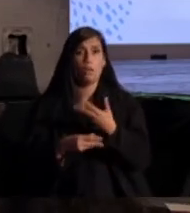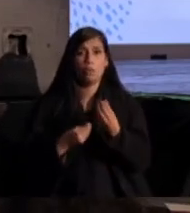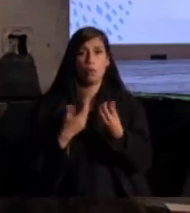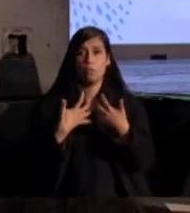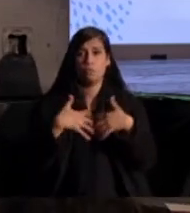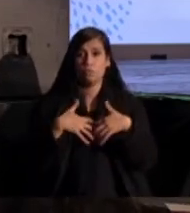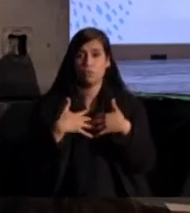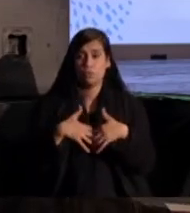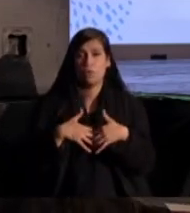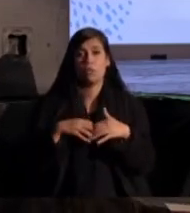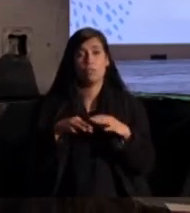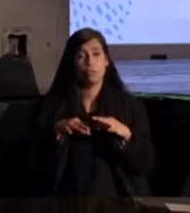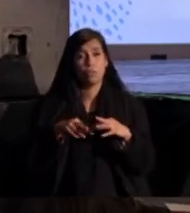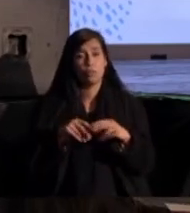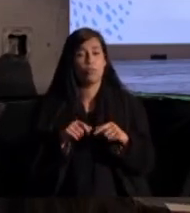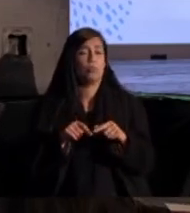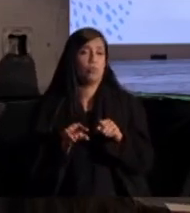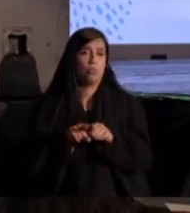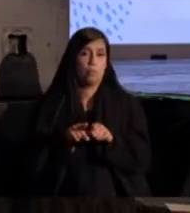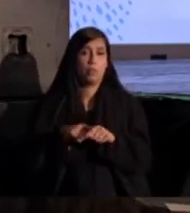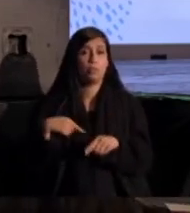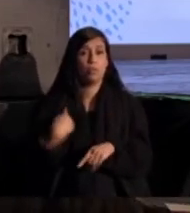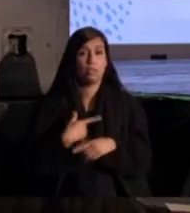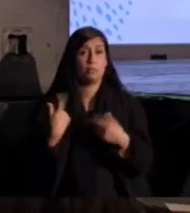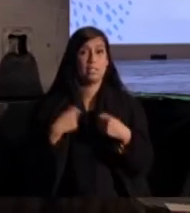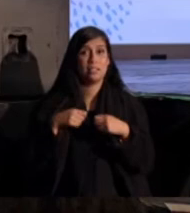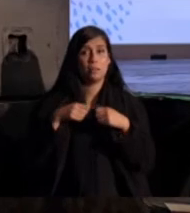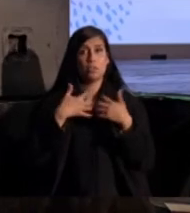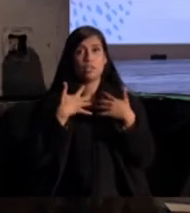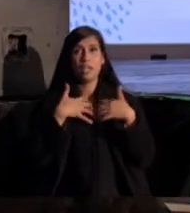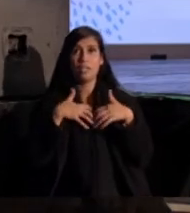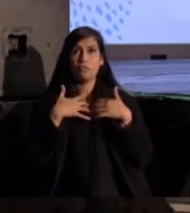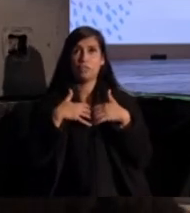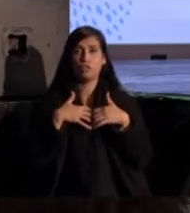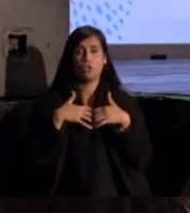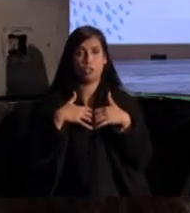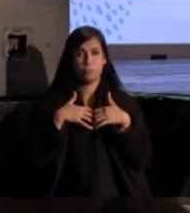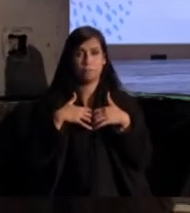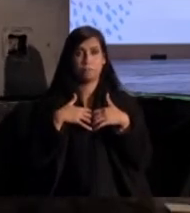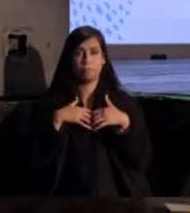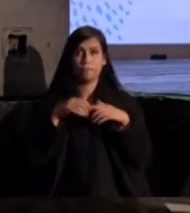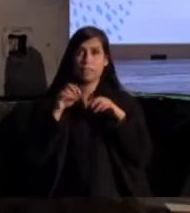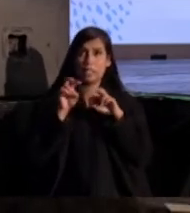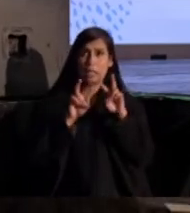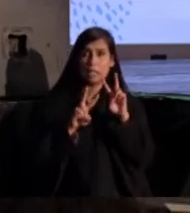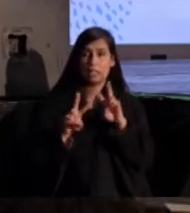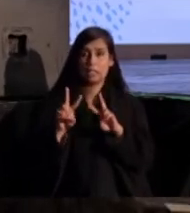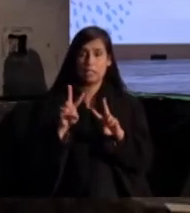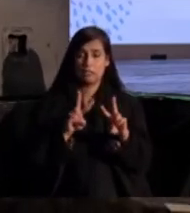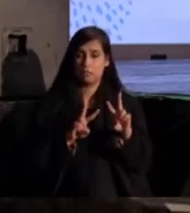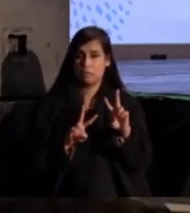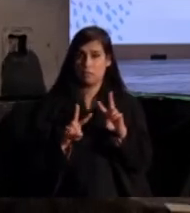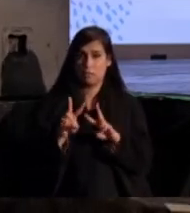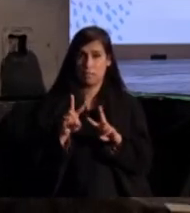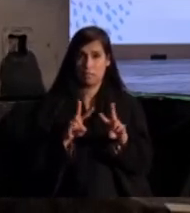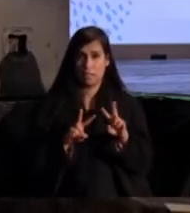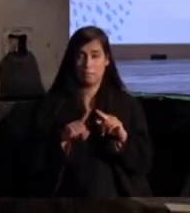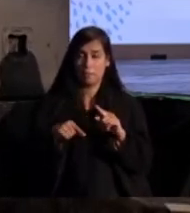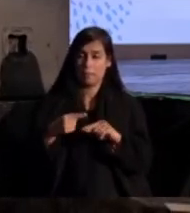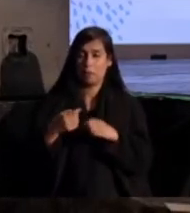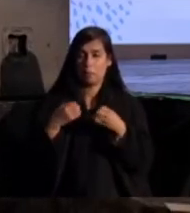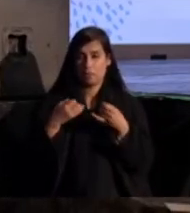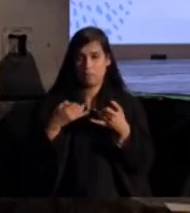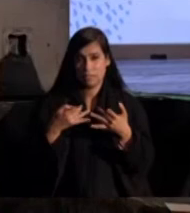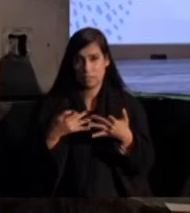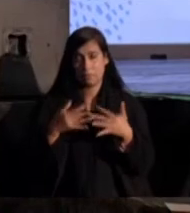Mas nós podemos pensar que esta boca, né? A condição venérea bucal, né? Eu vou falar disso daqui a pouco, quando falar de